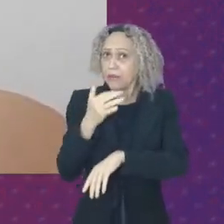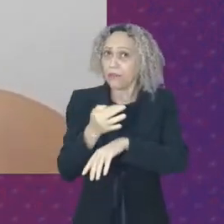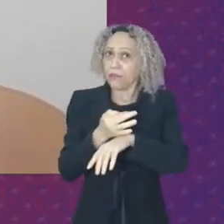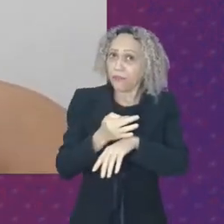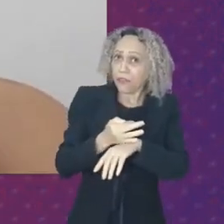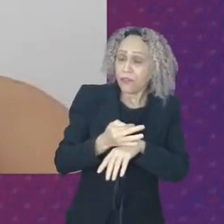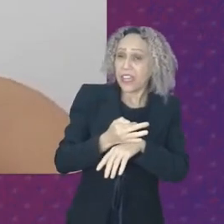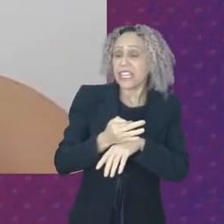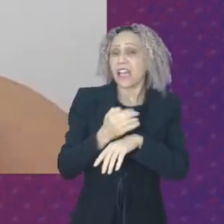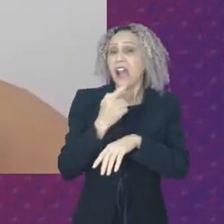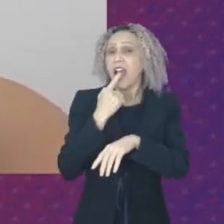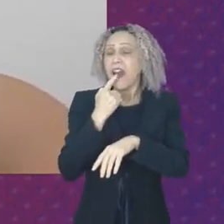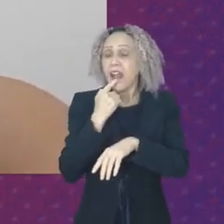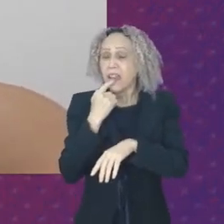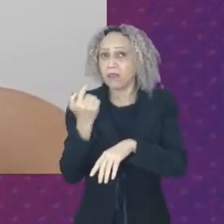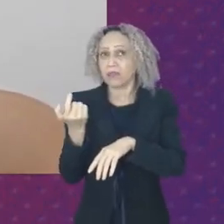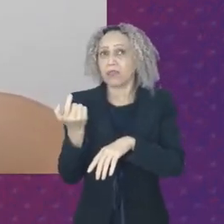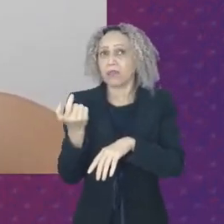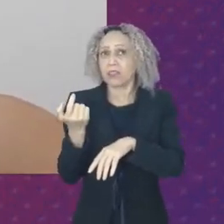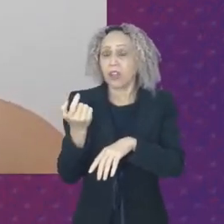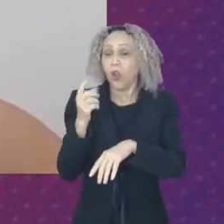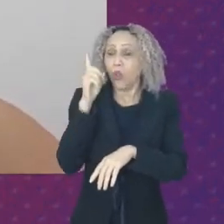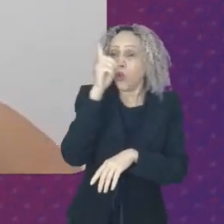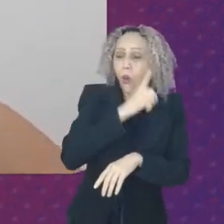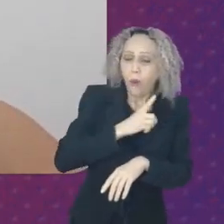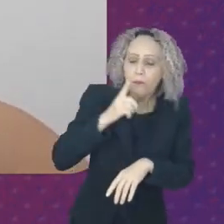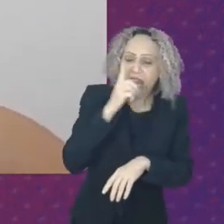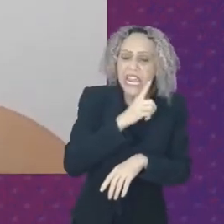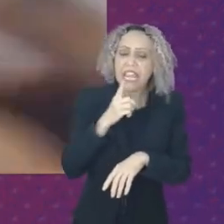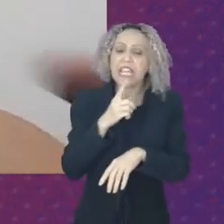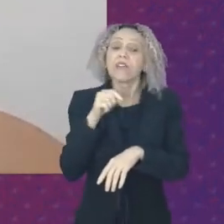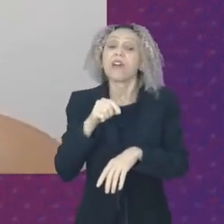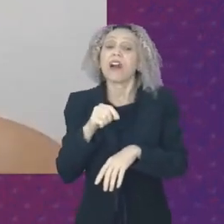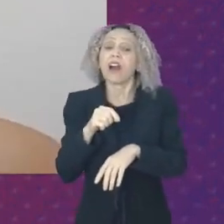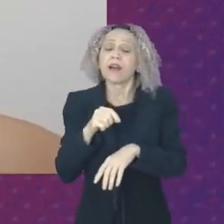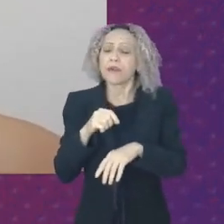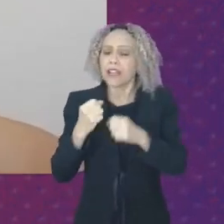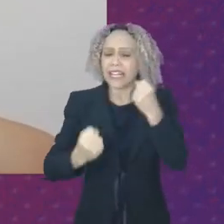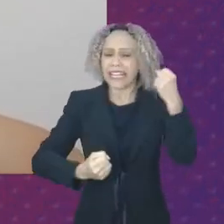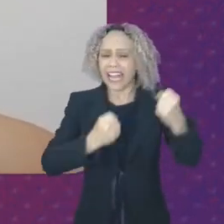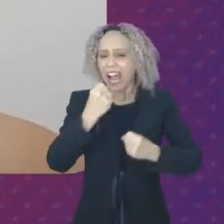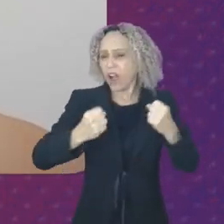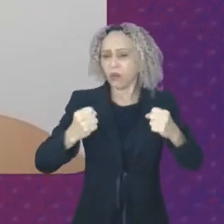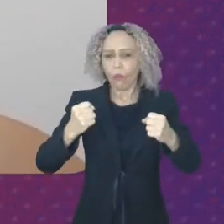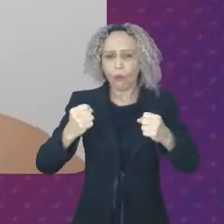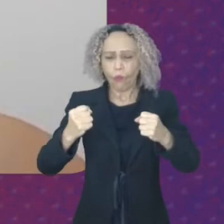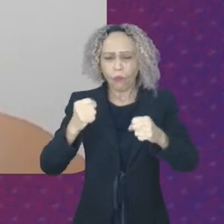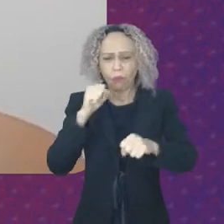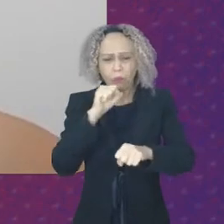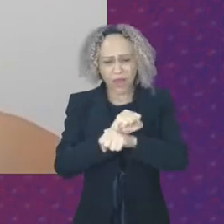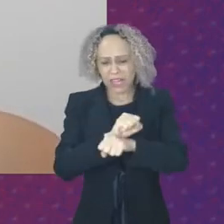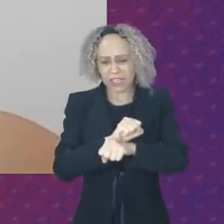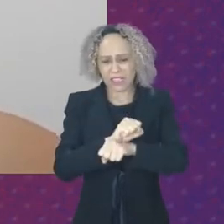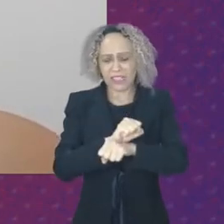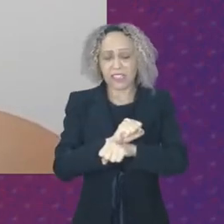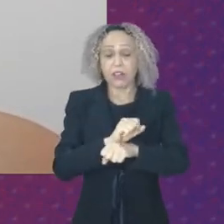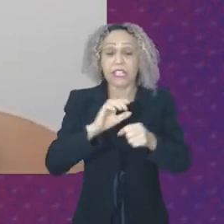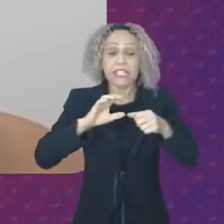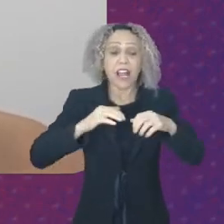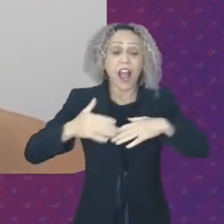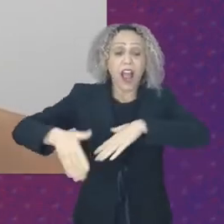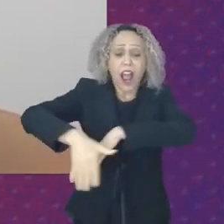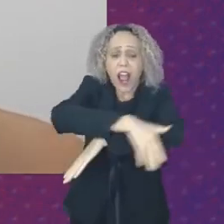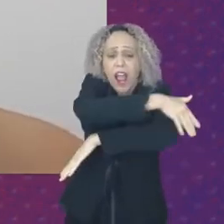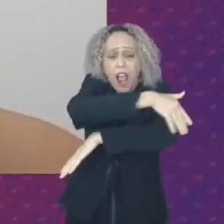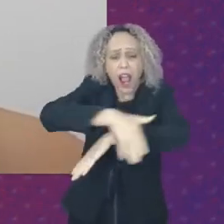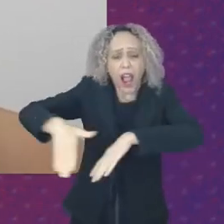disponibilizar aparelhos de entretenimento e lazer ali para as famílias paulistanas. Então,